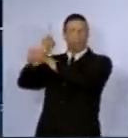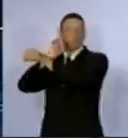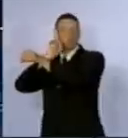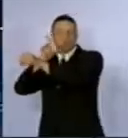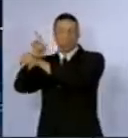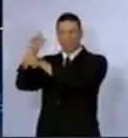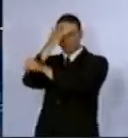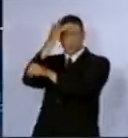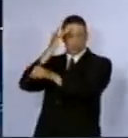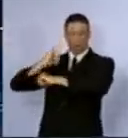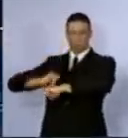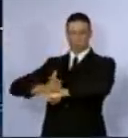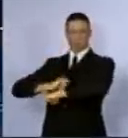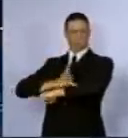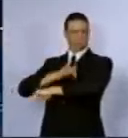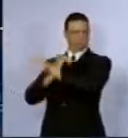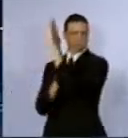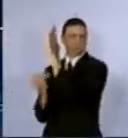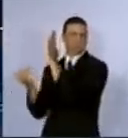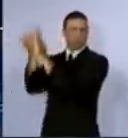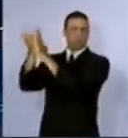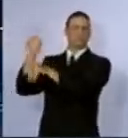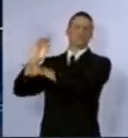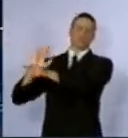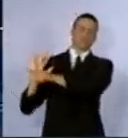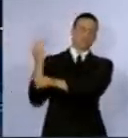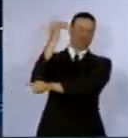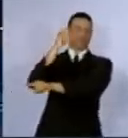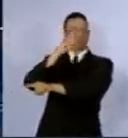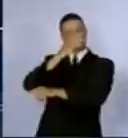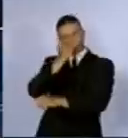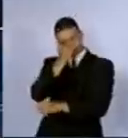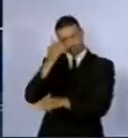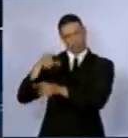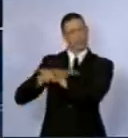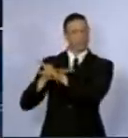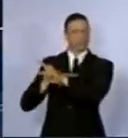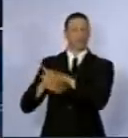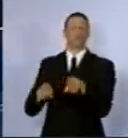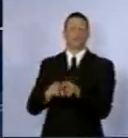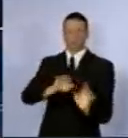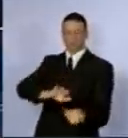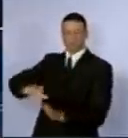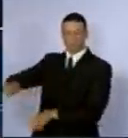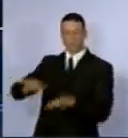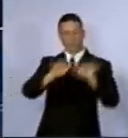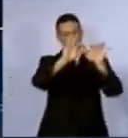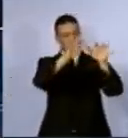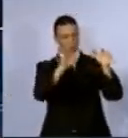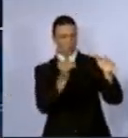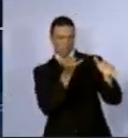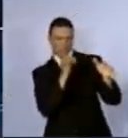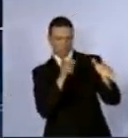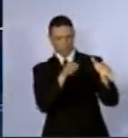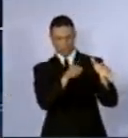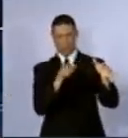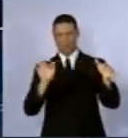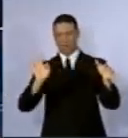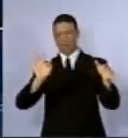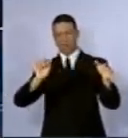no momento, só para lembrar. Bom, eu foquei aqui nos campos que estão aqui nessa faixa aqui.